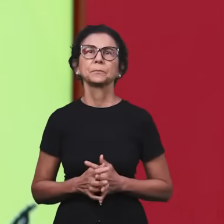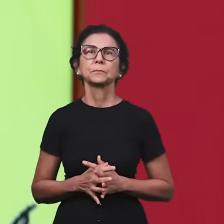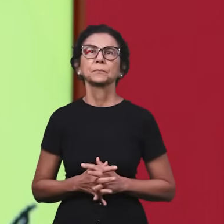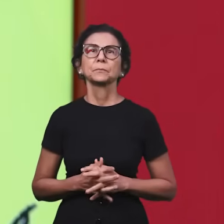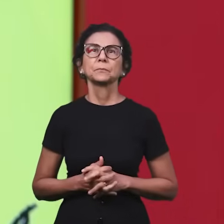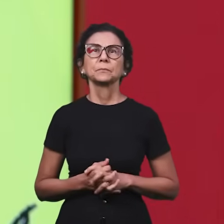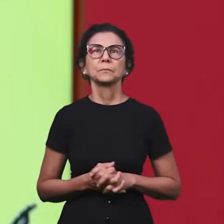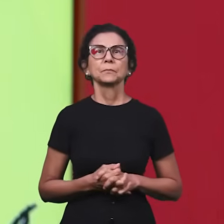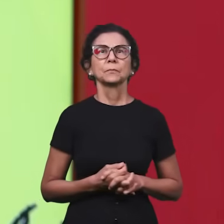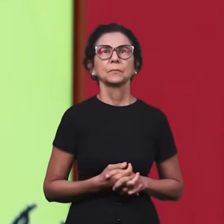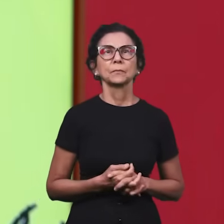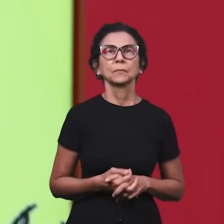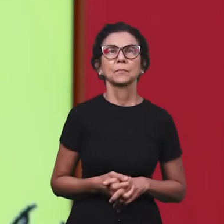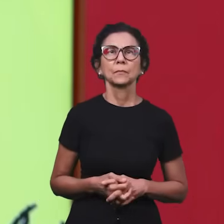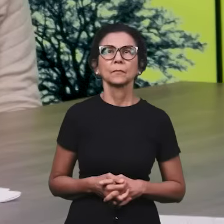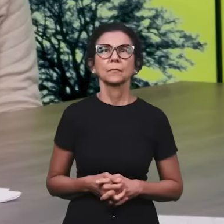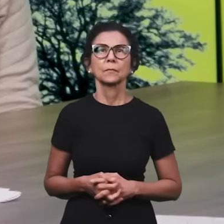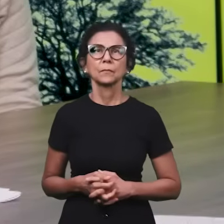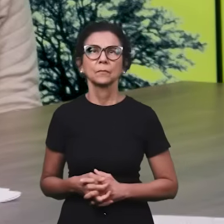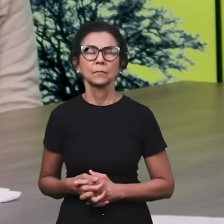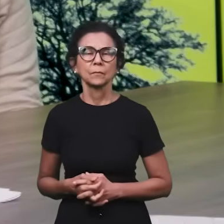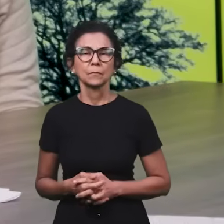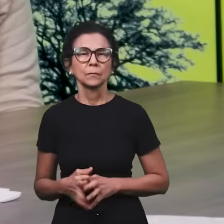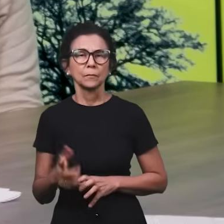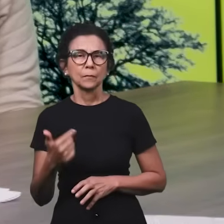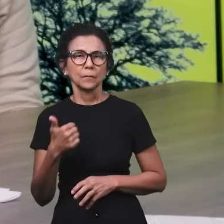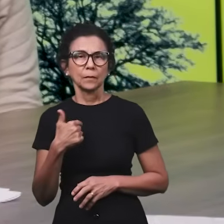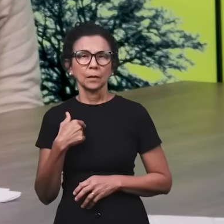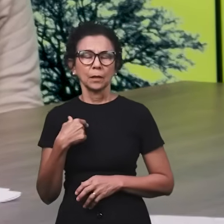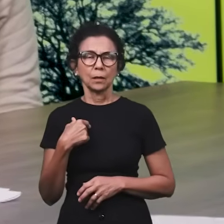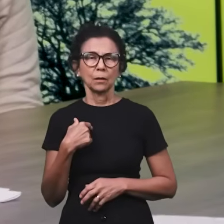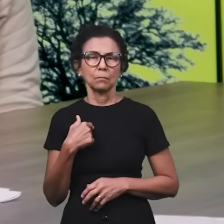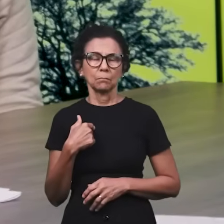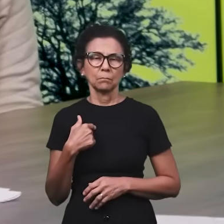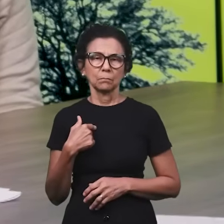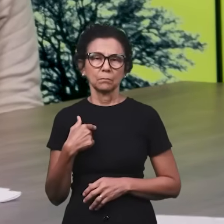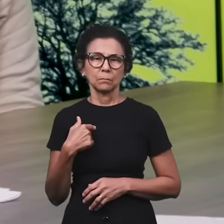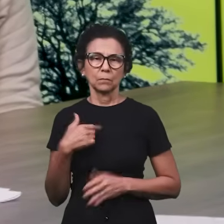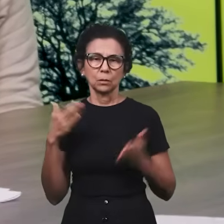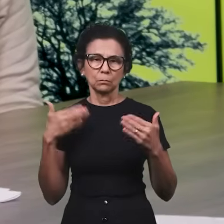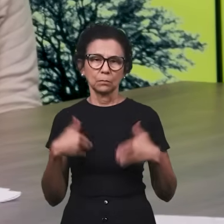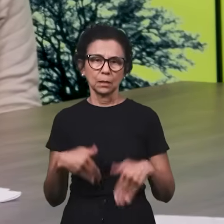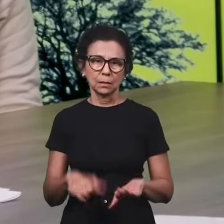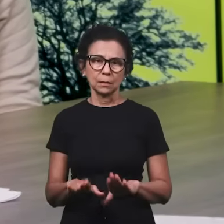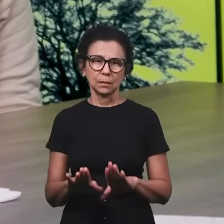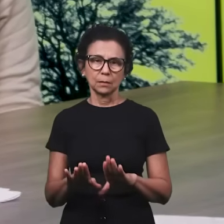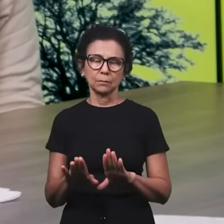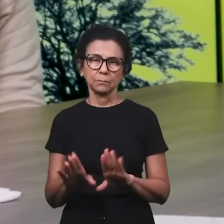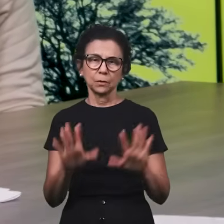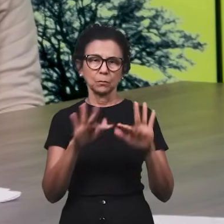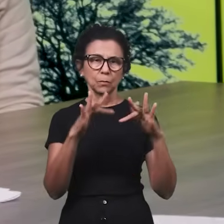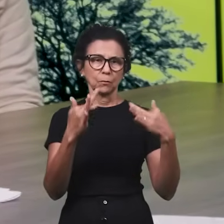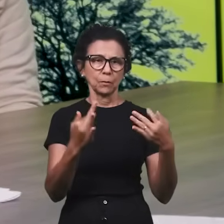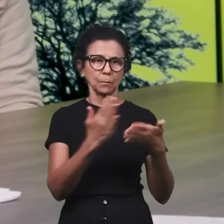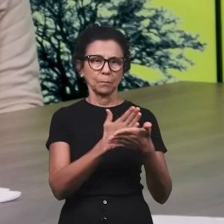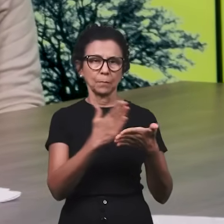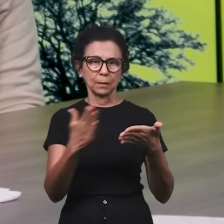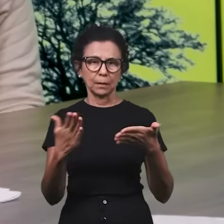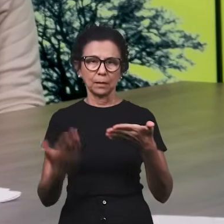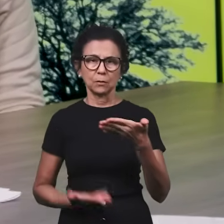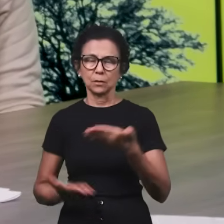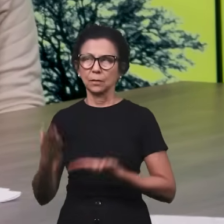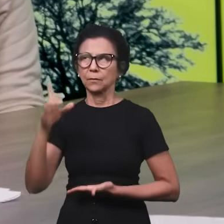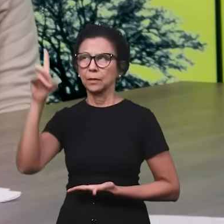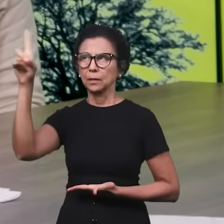também tão importante, não é verdade? Sim, eu nasci num lar dividido, mas